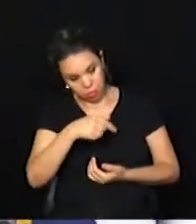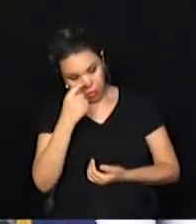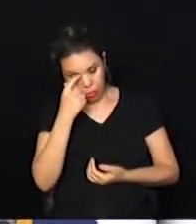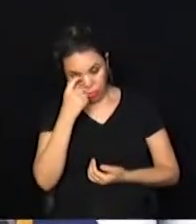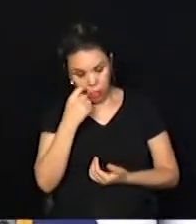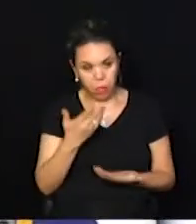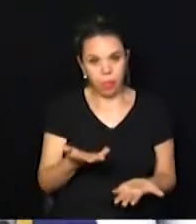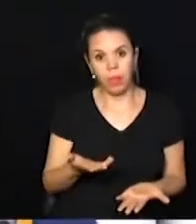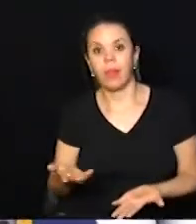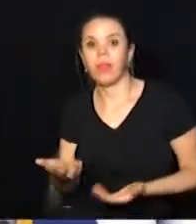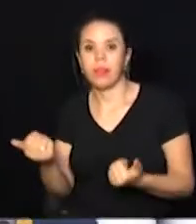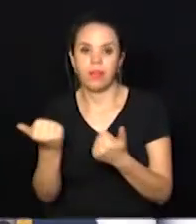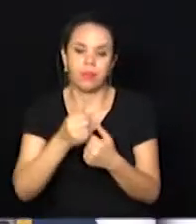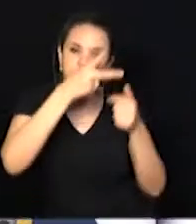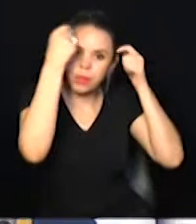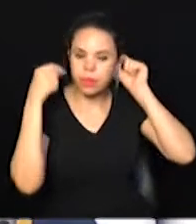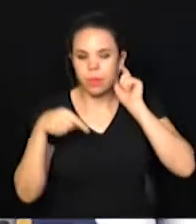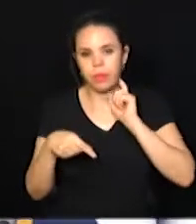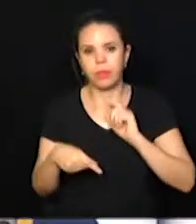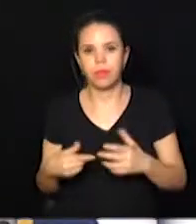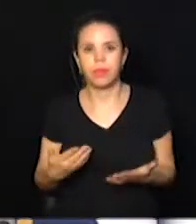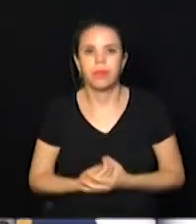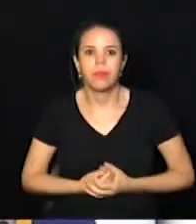É o vice-prefeito. Depois, quem está batendo aqui é o prefeito.